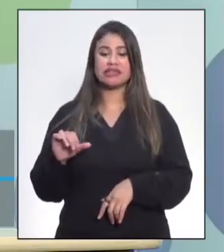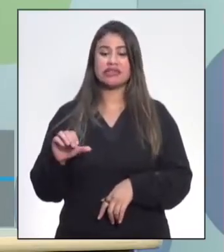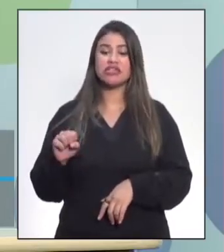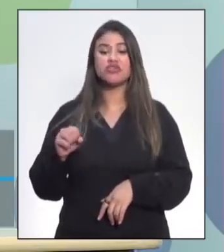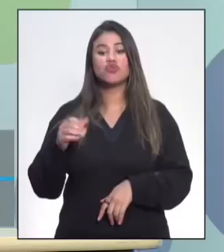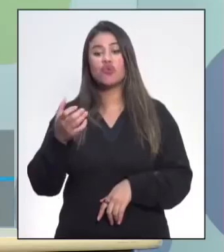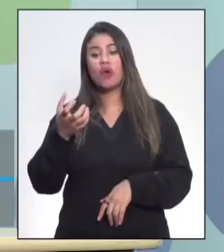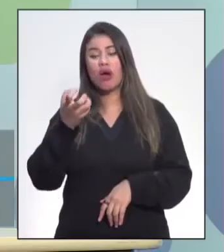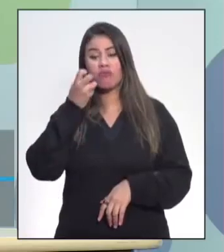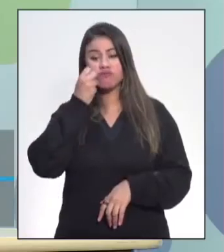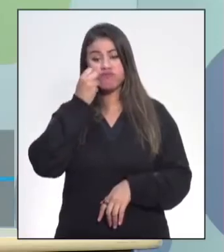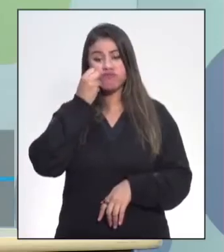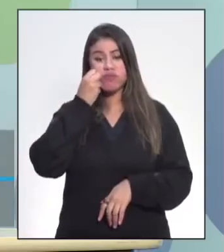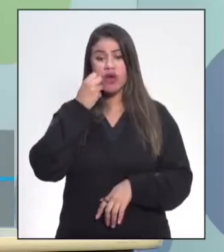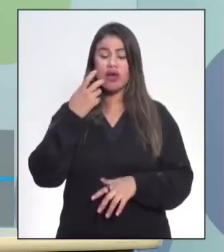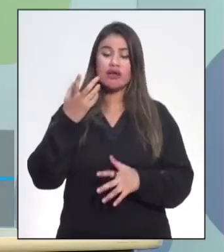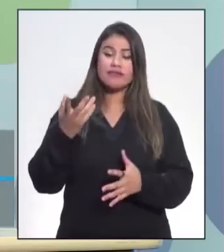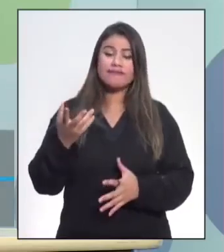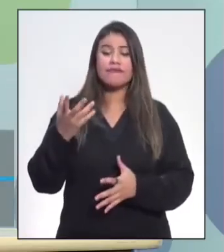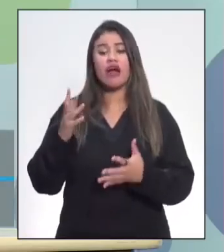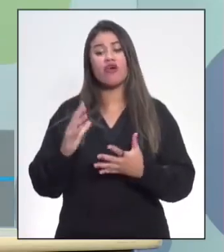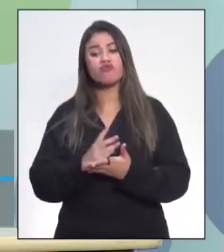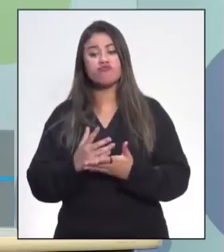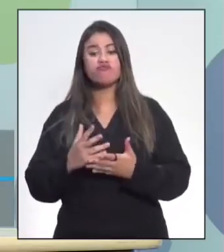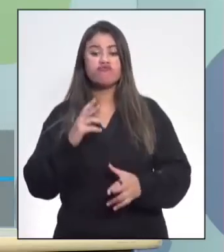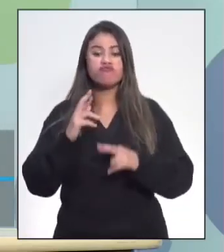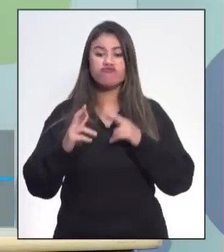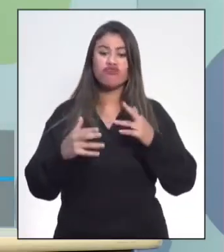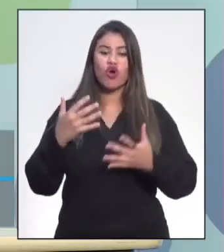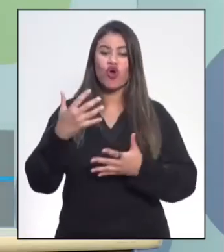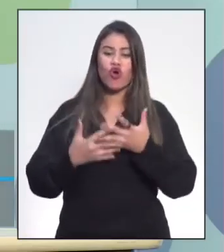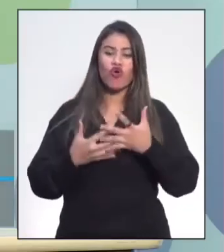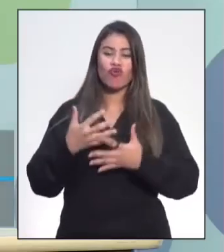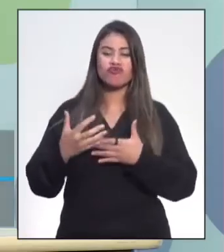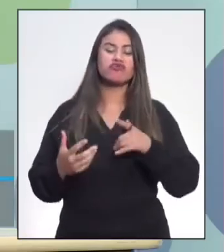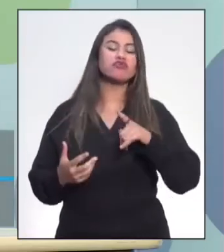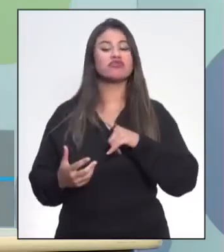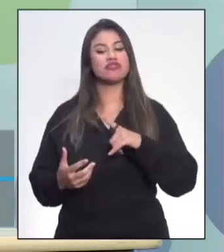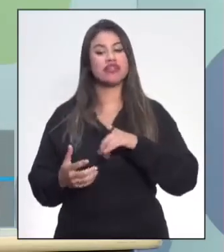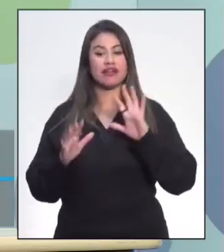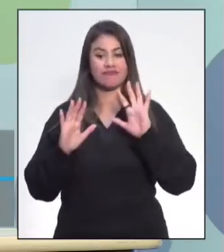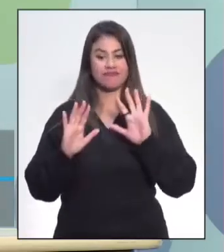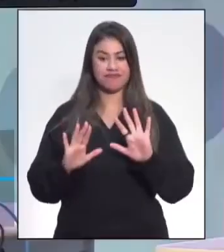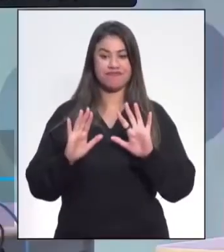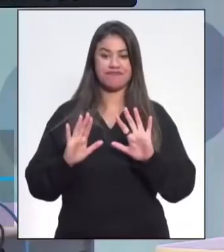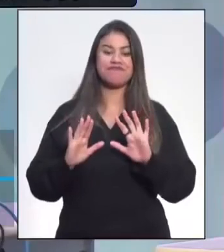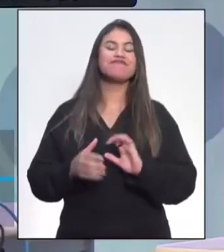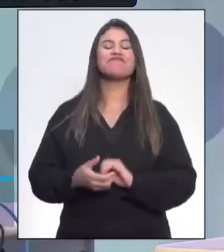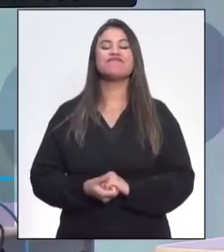quanto a isso. Tá? Então, vou passar para a senhora estar tirando as dúvidas deles. Então, okay? vamos lá, pessoal.